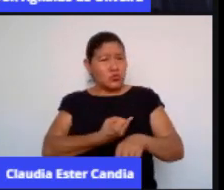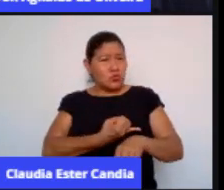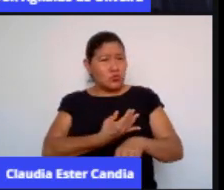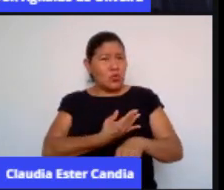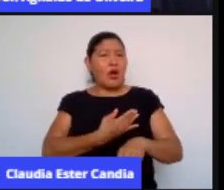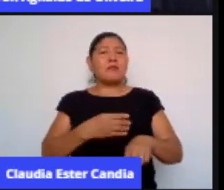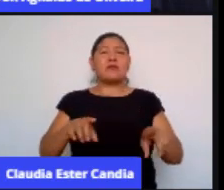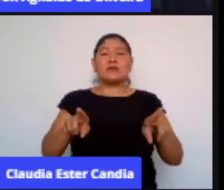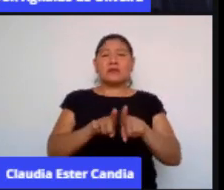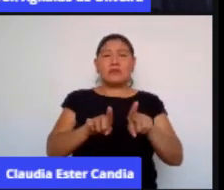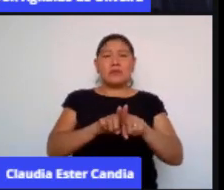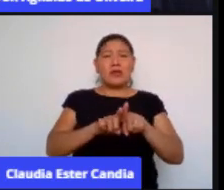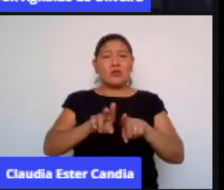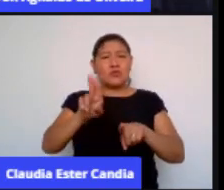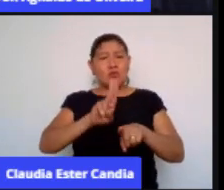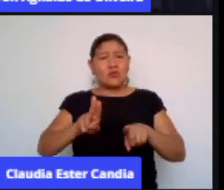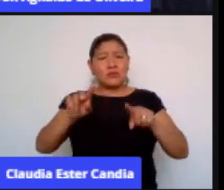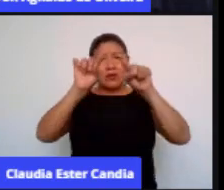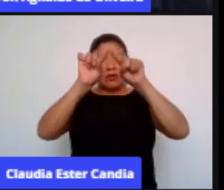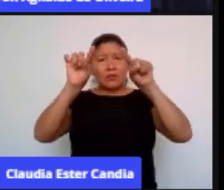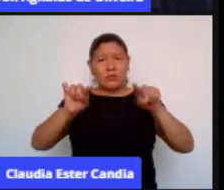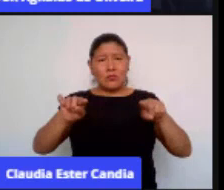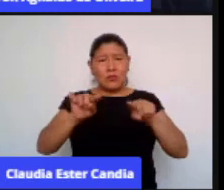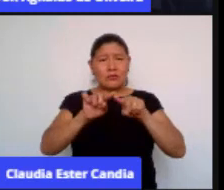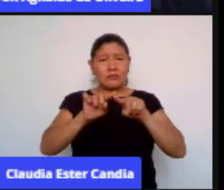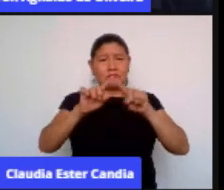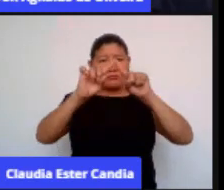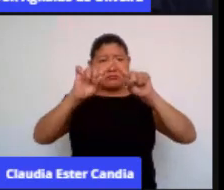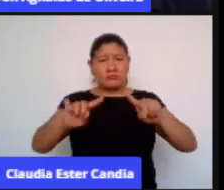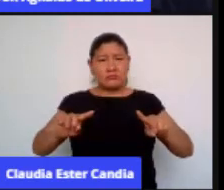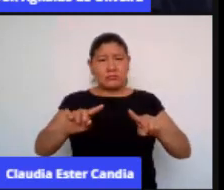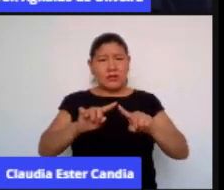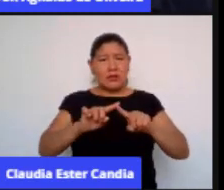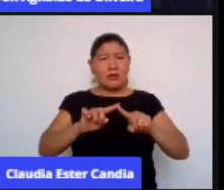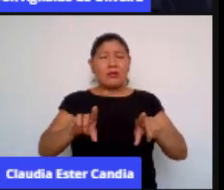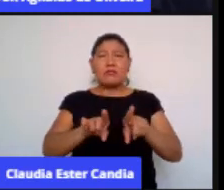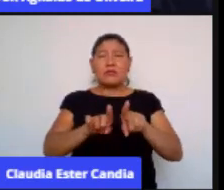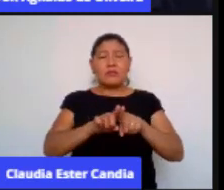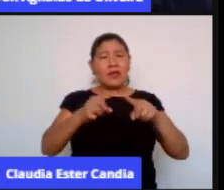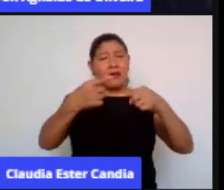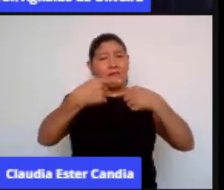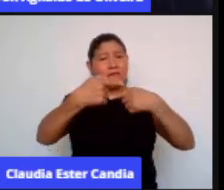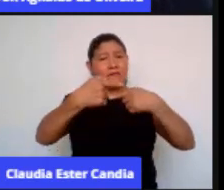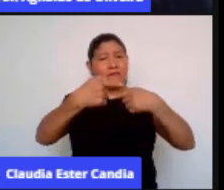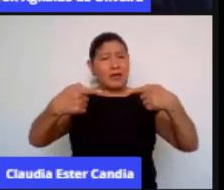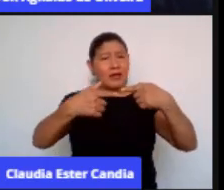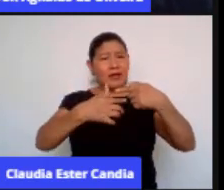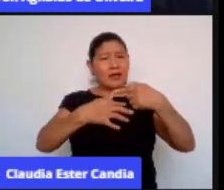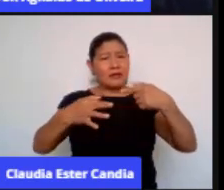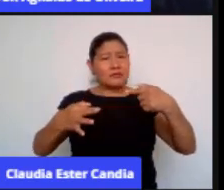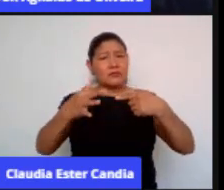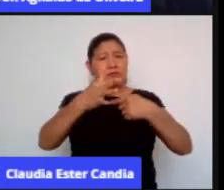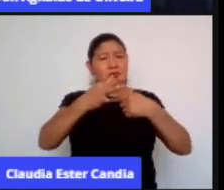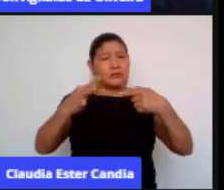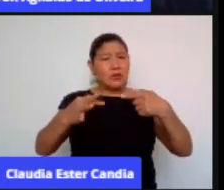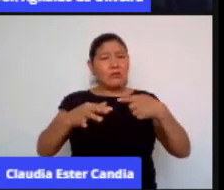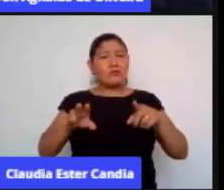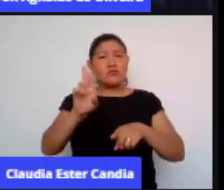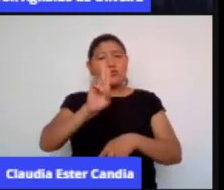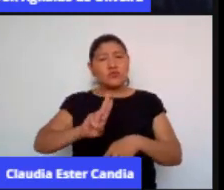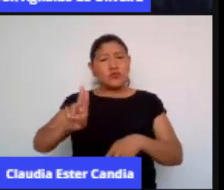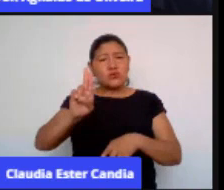em casa, né? Eu poderia utilizar os discos de frações, né? A gente também tem aquele quadro de